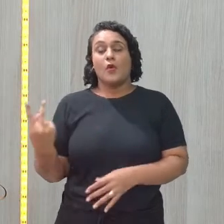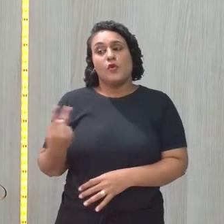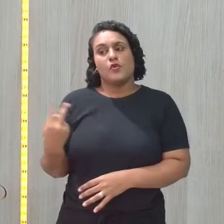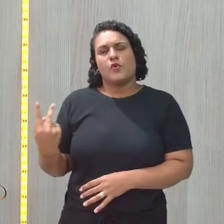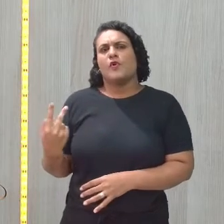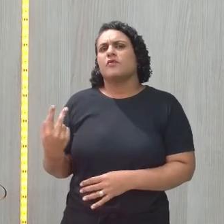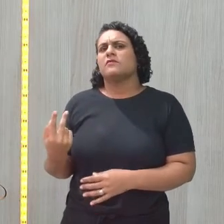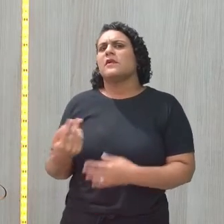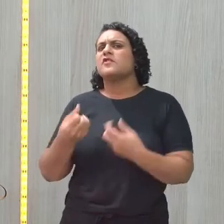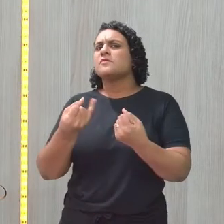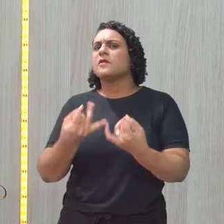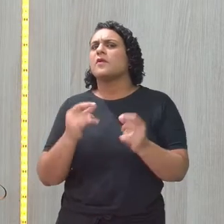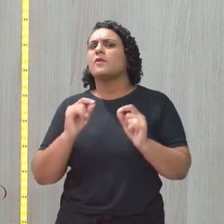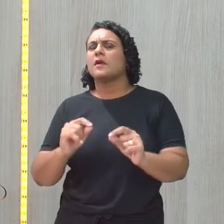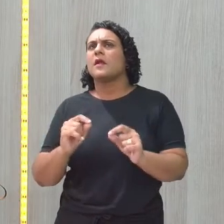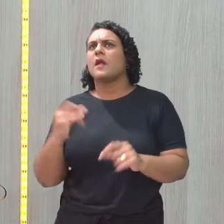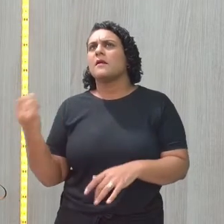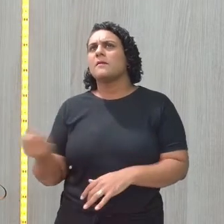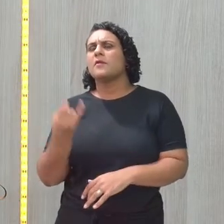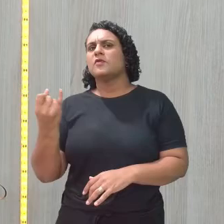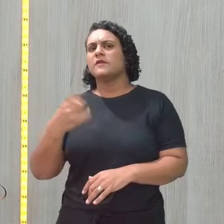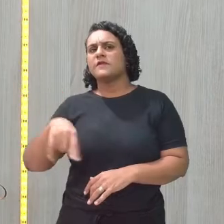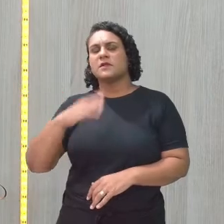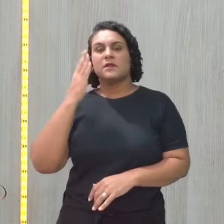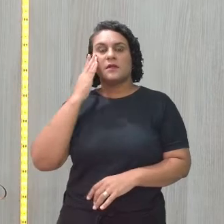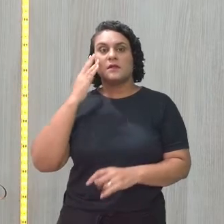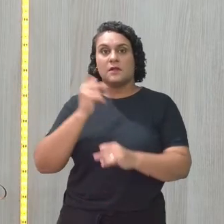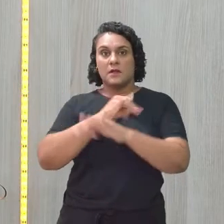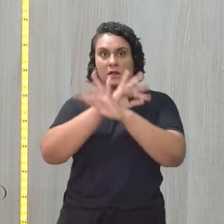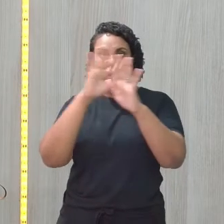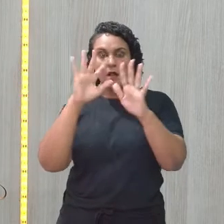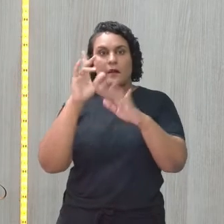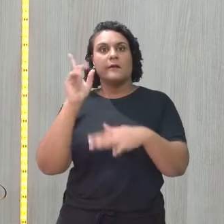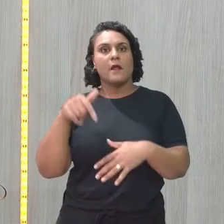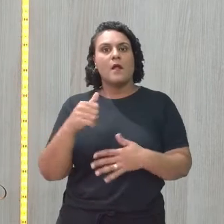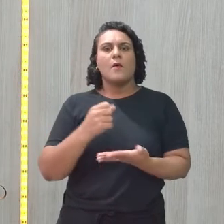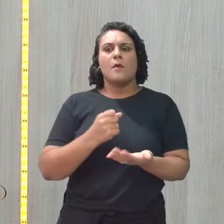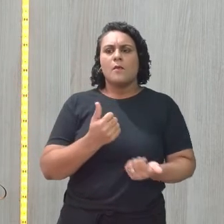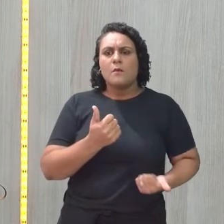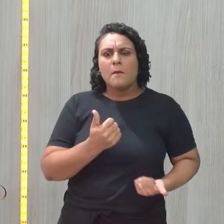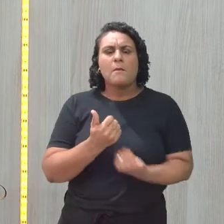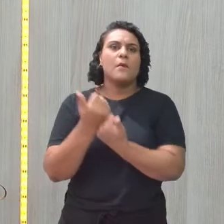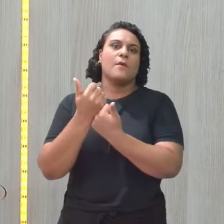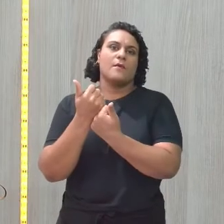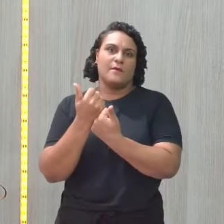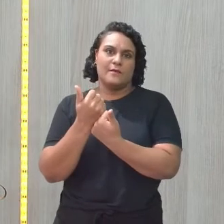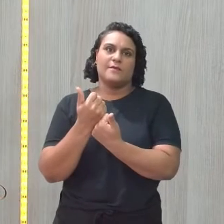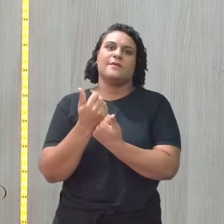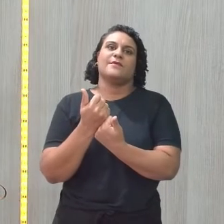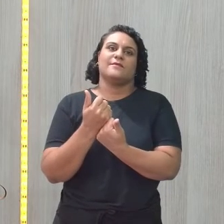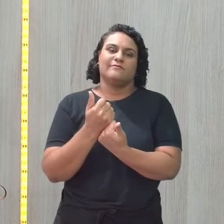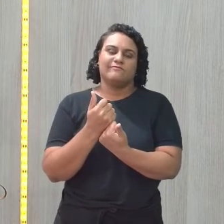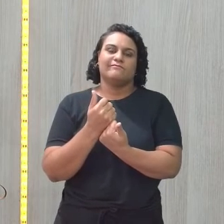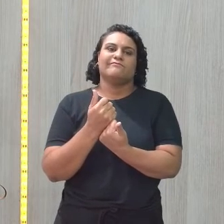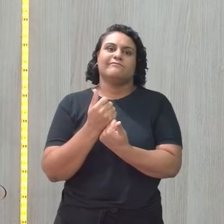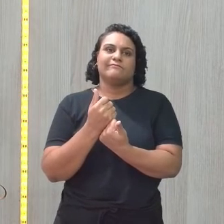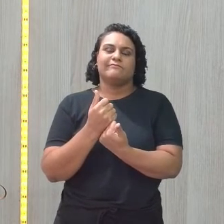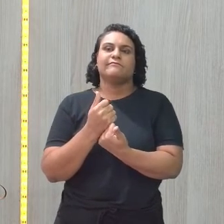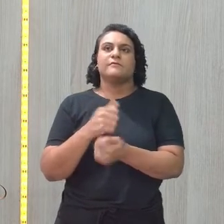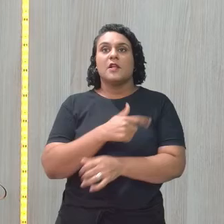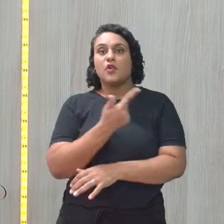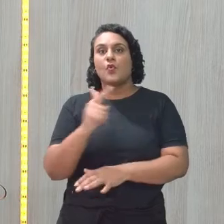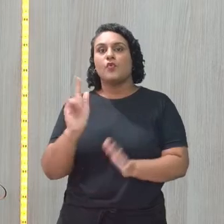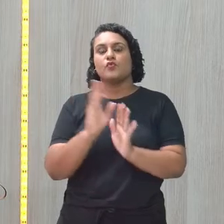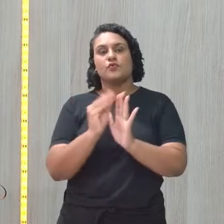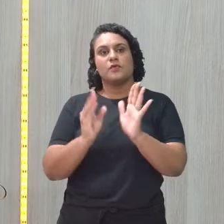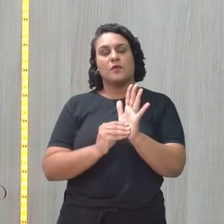mais importante você compreendê-la como algo que vai te ajudar a ter uma noção melhor de outros temas da matemática